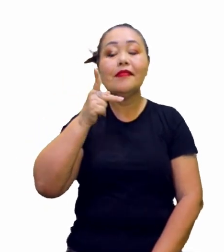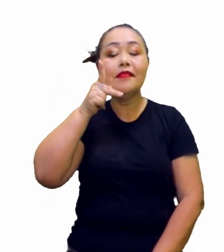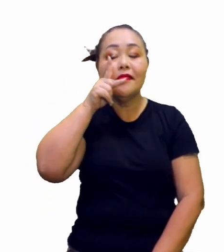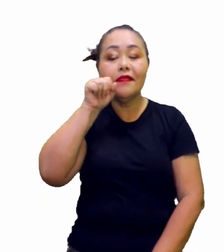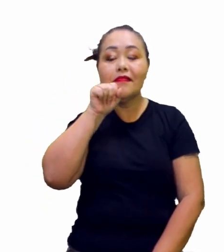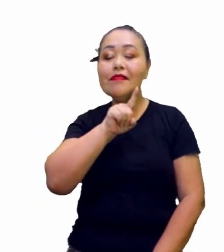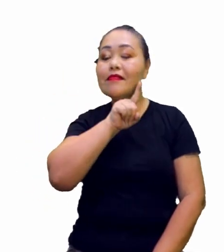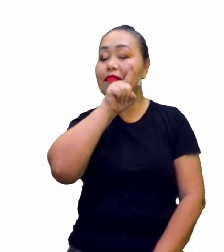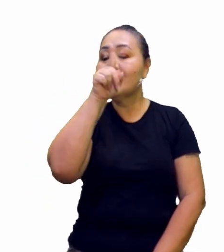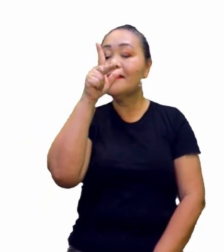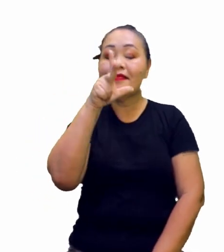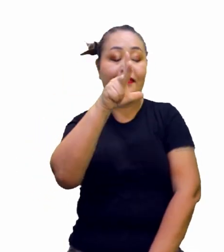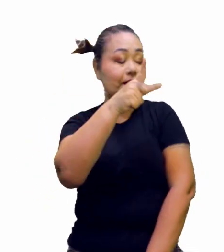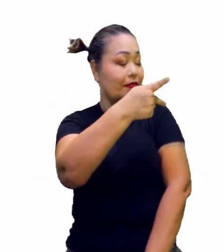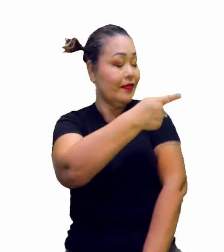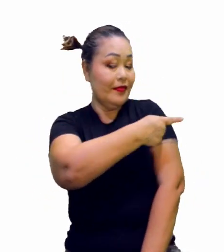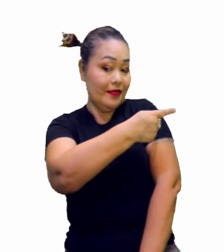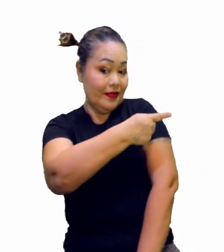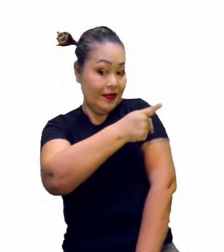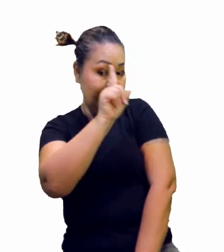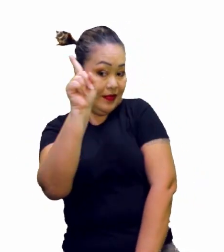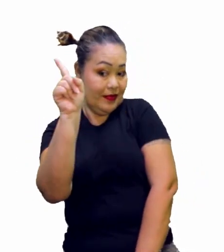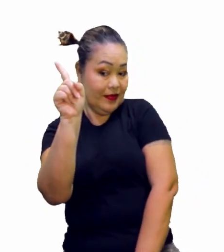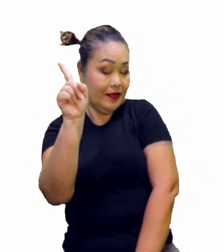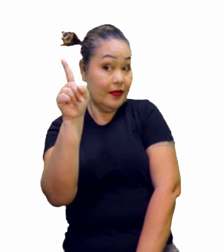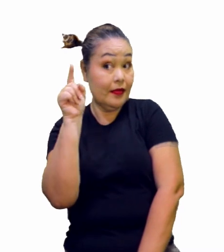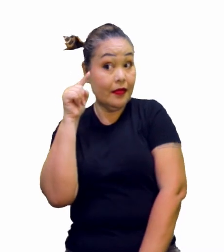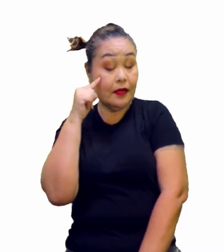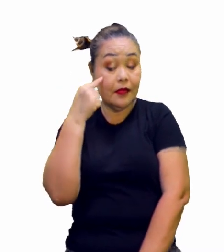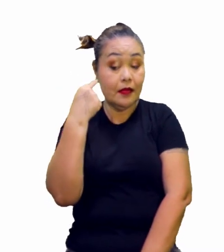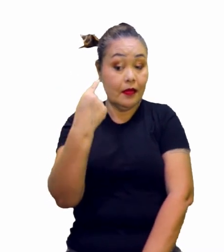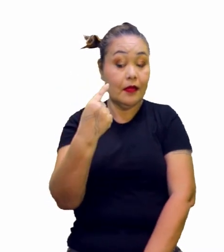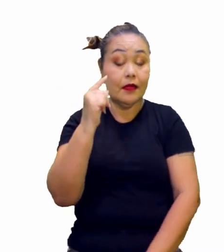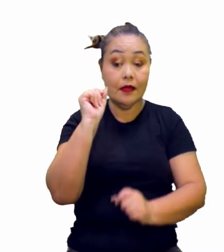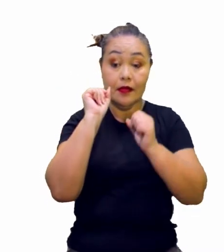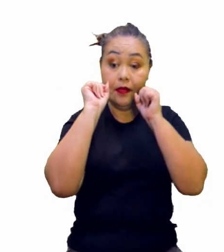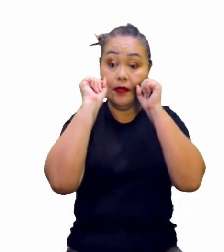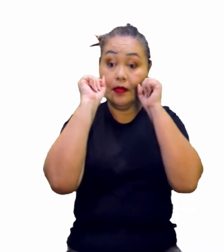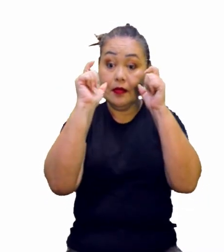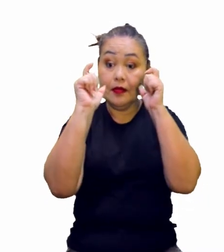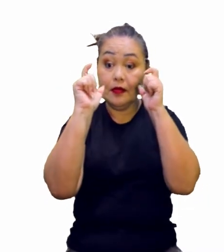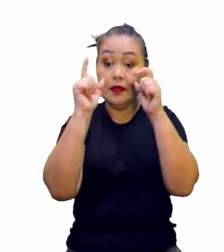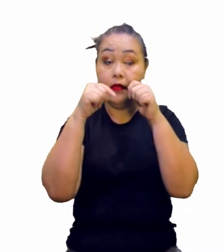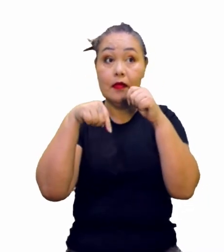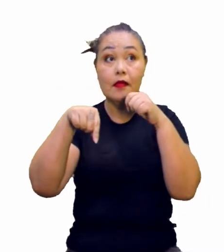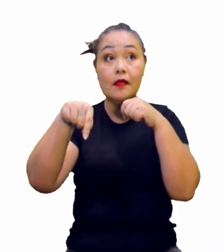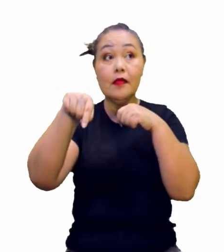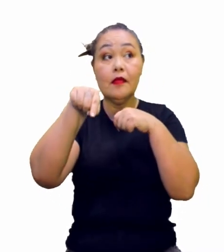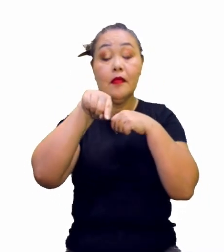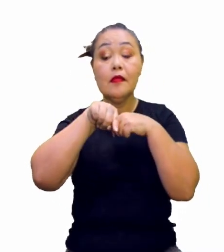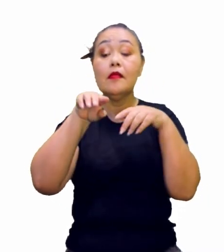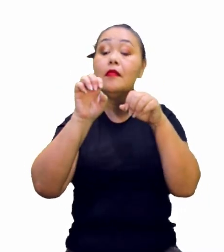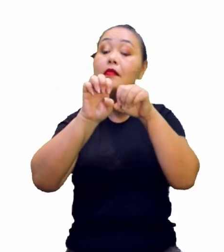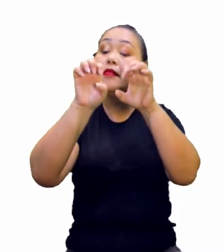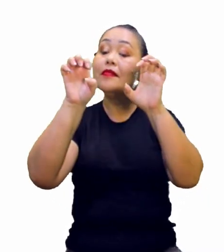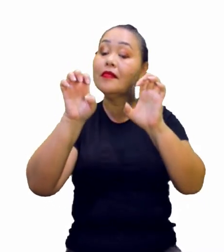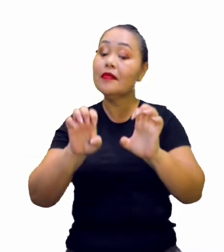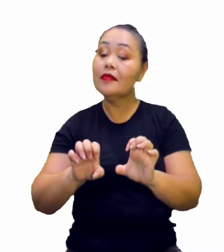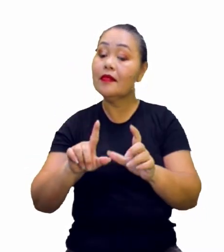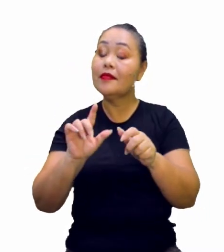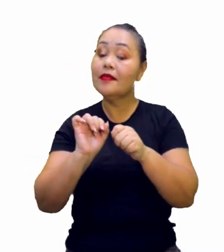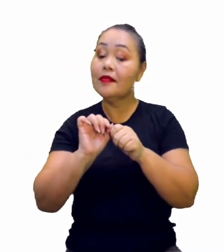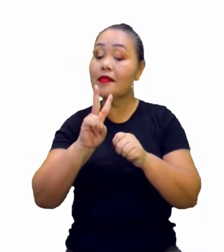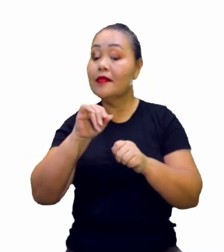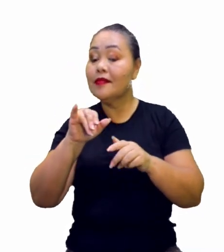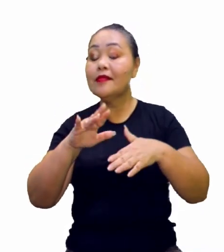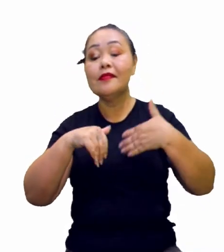até Vilhena, se você prestar bem atenção, você vê que a estrutura do ambiente vai